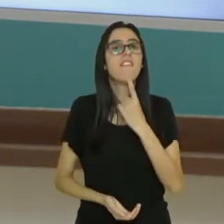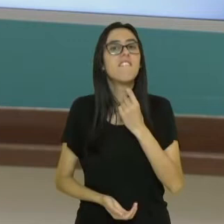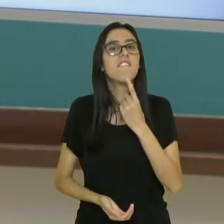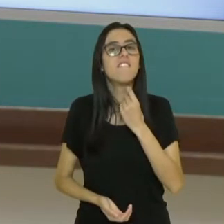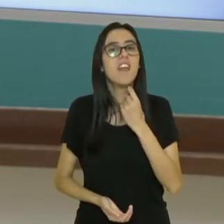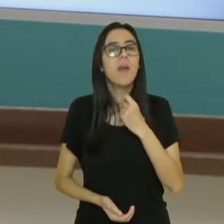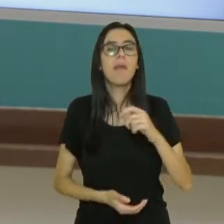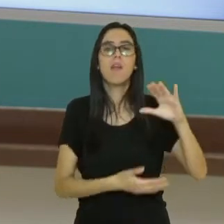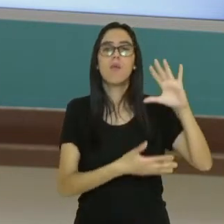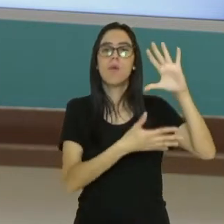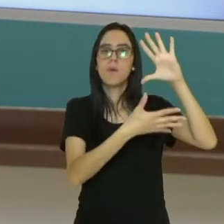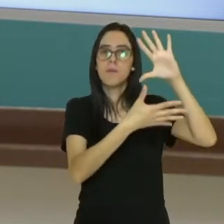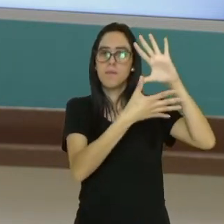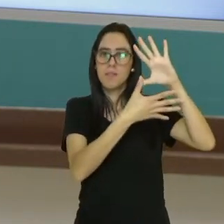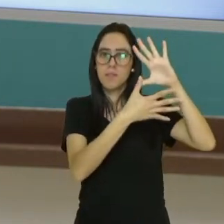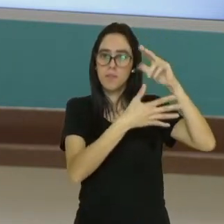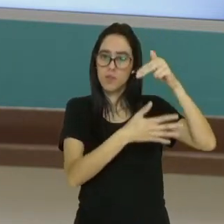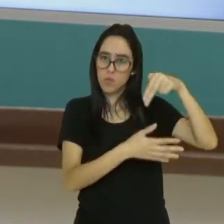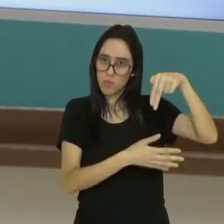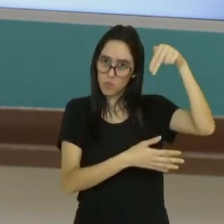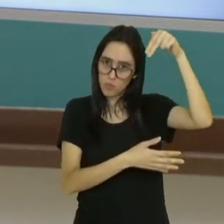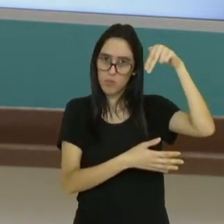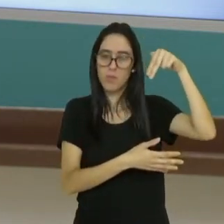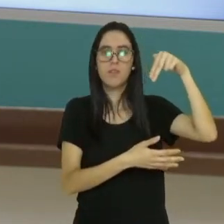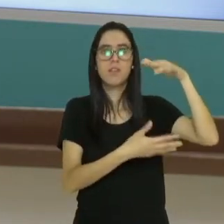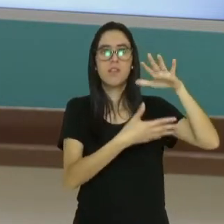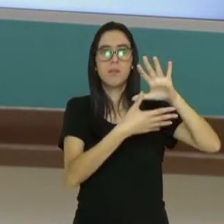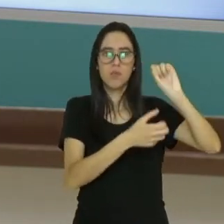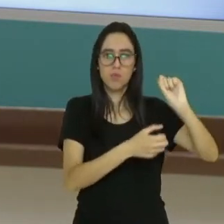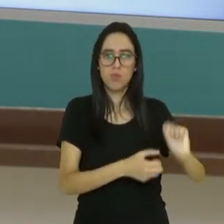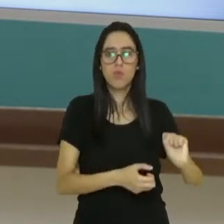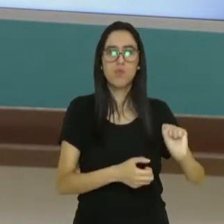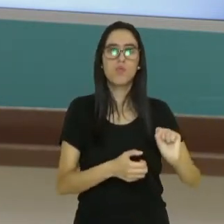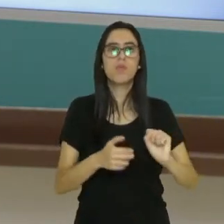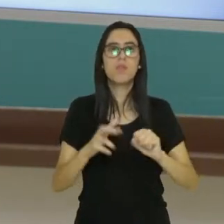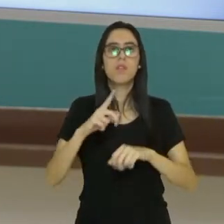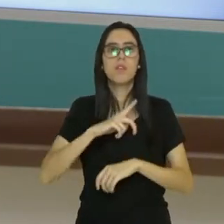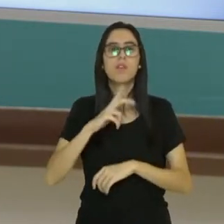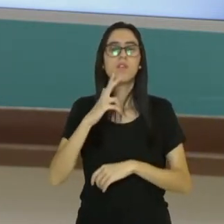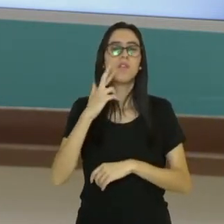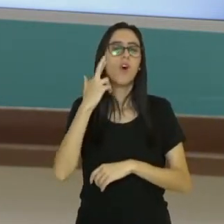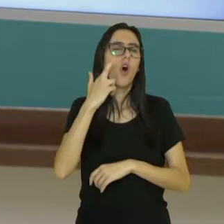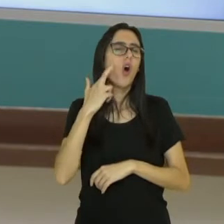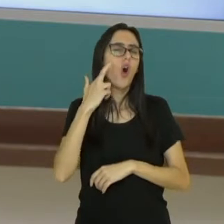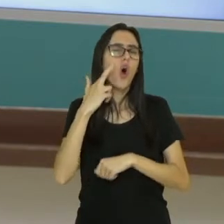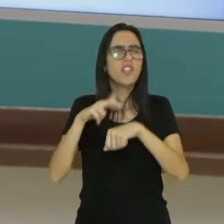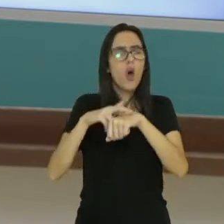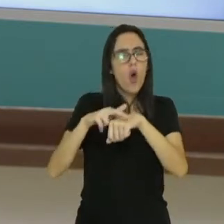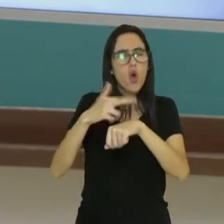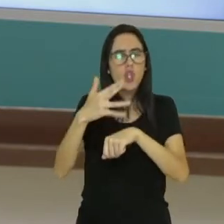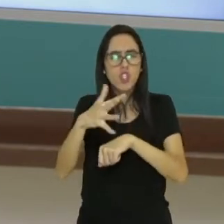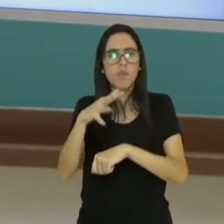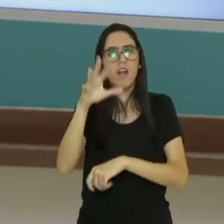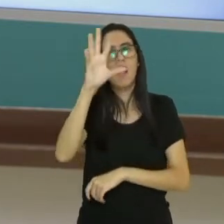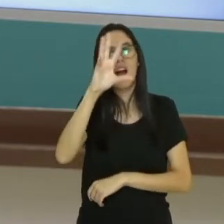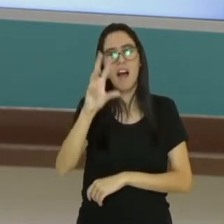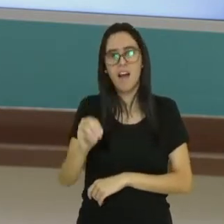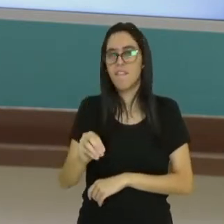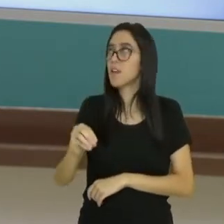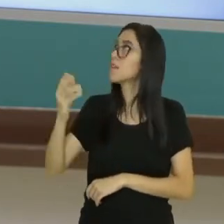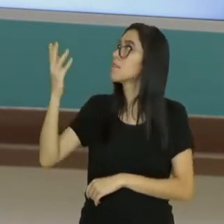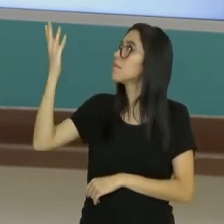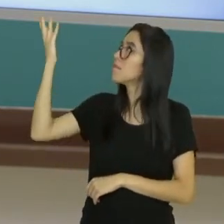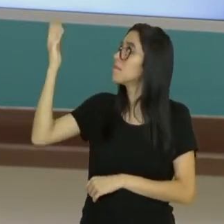nós vamos ter continente americano, aqui em rosa, em lilás, né, nós vamos ter o